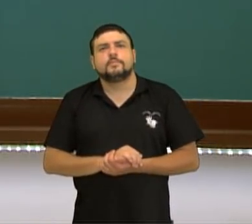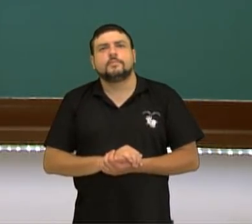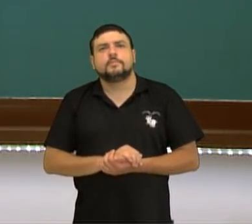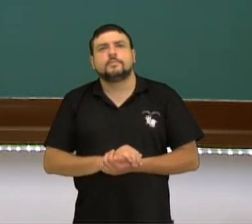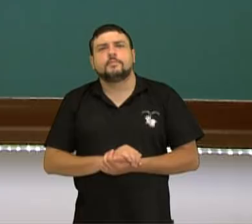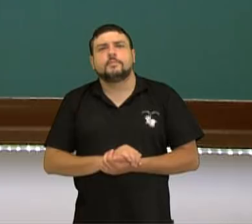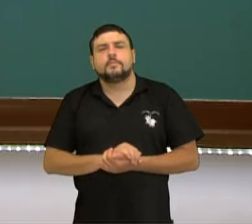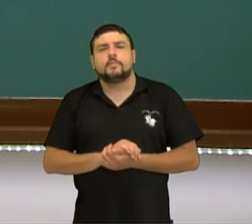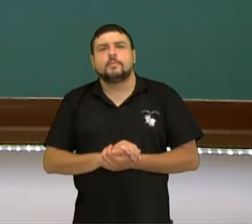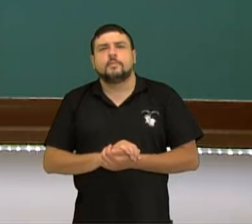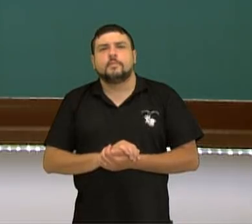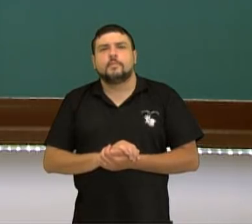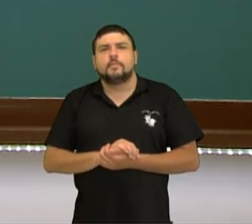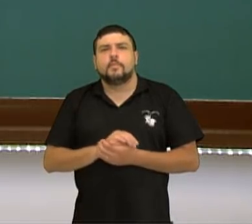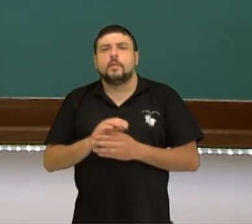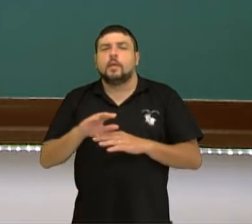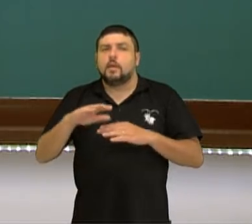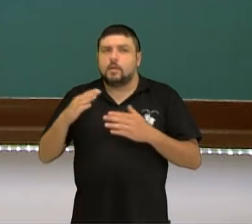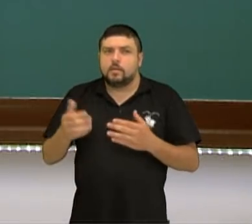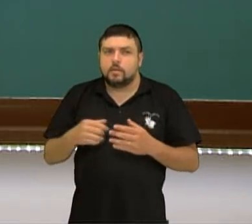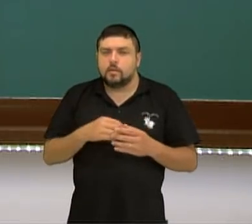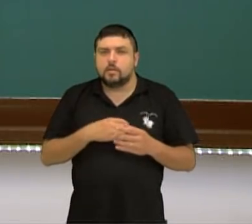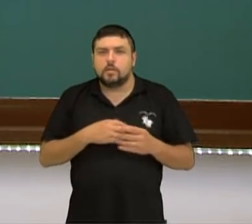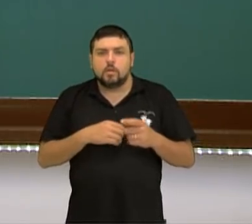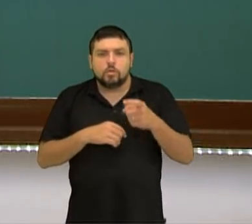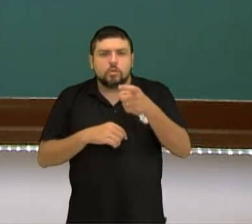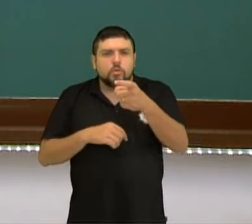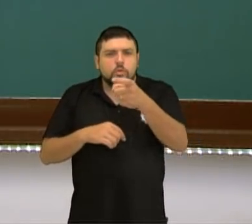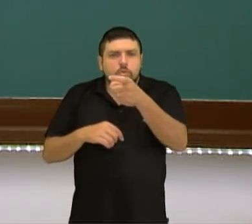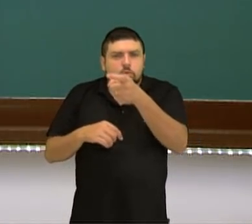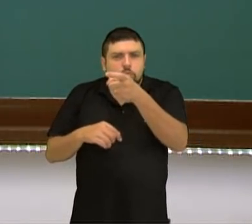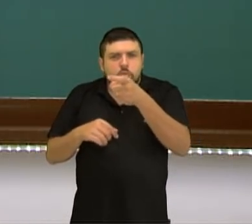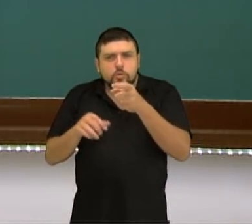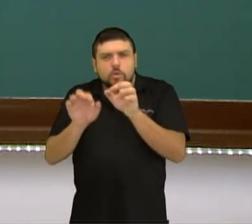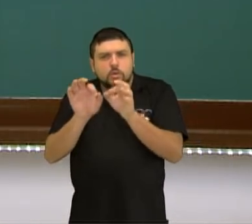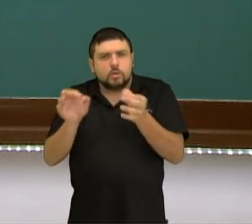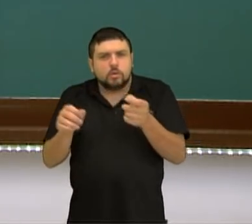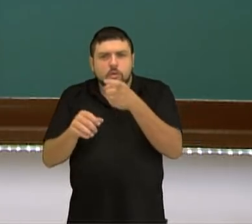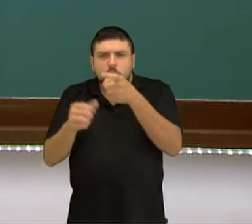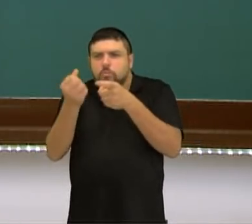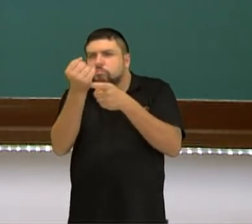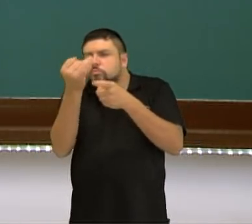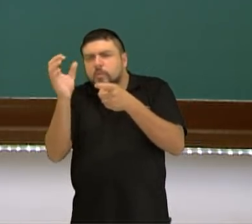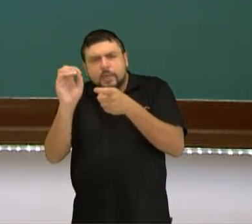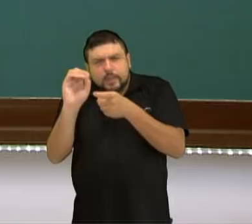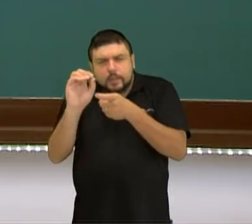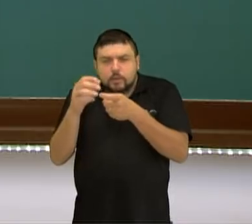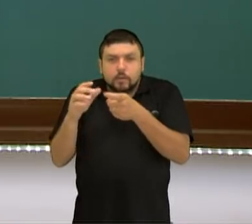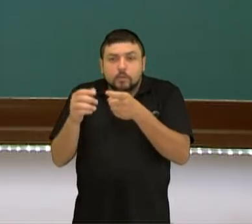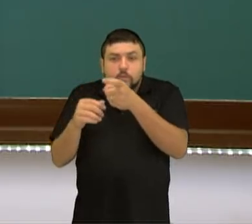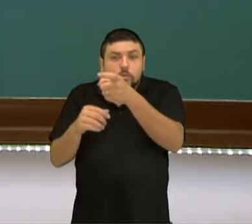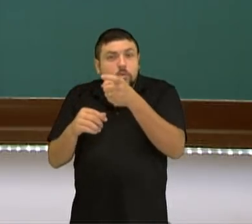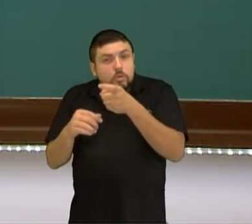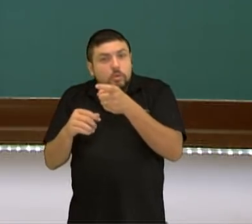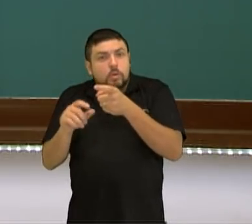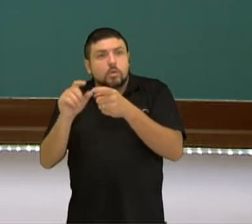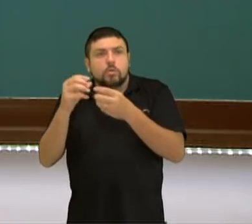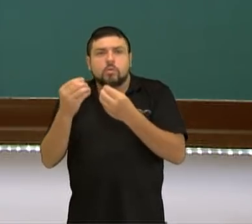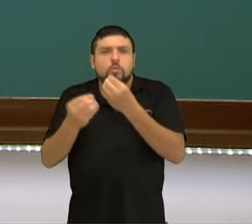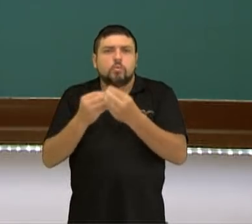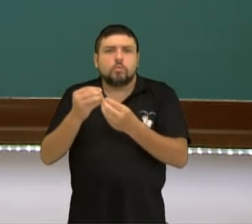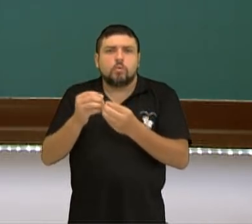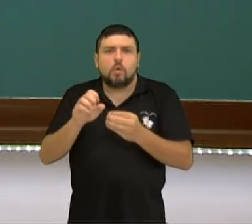têm esse x ali simplesinho, né, sem expoente, sem nada, ele tem a